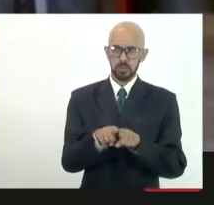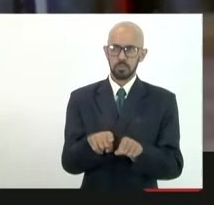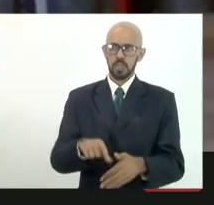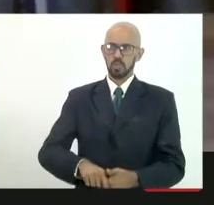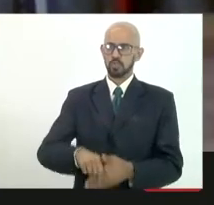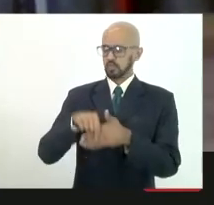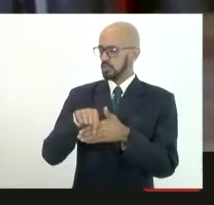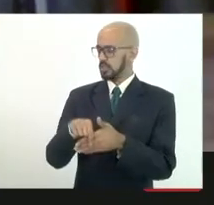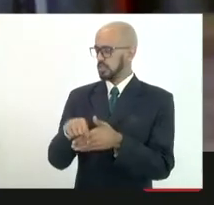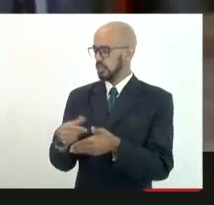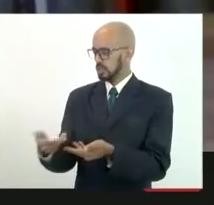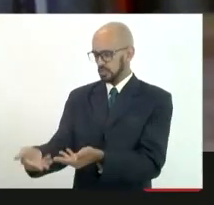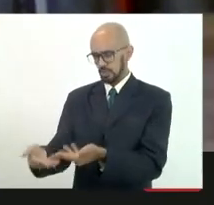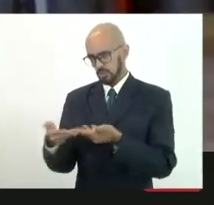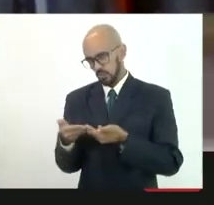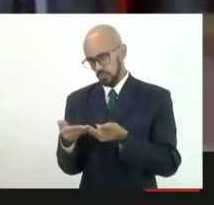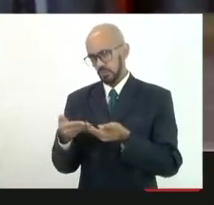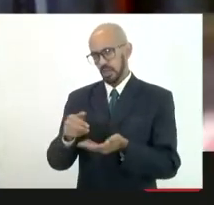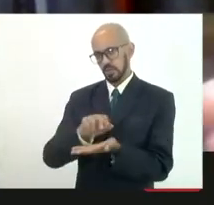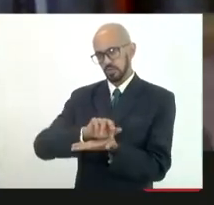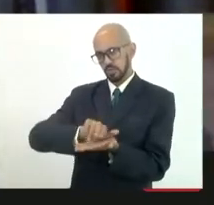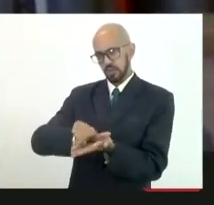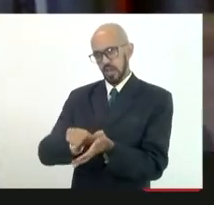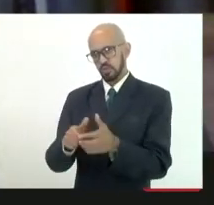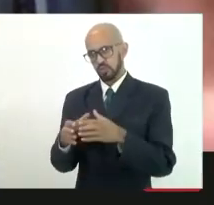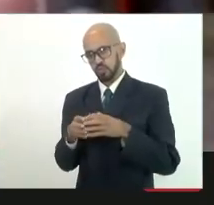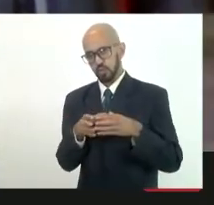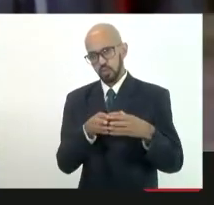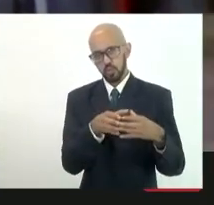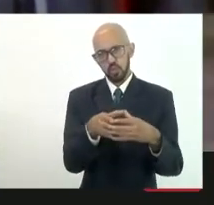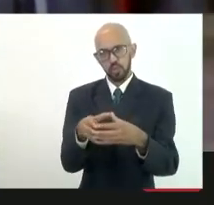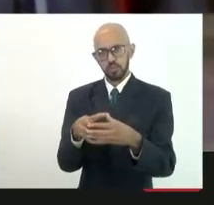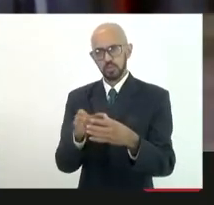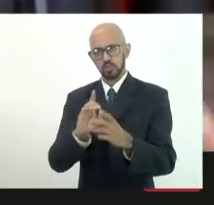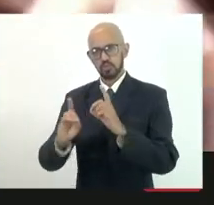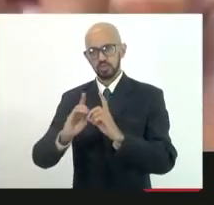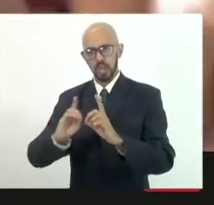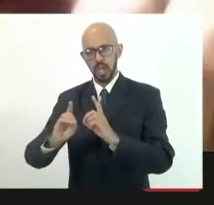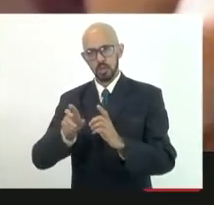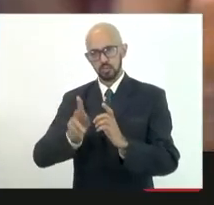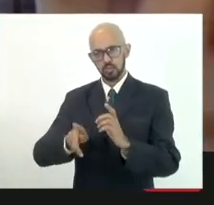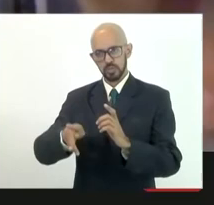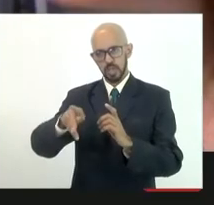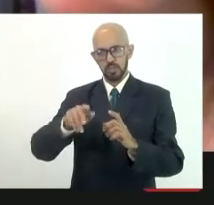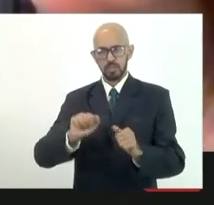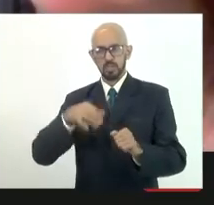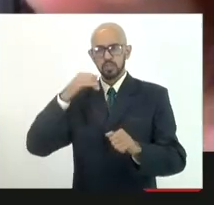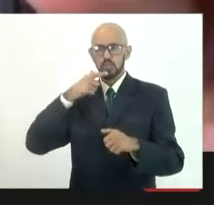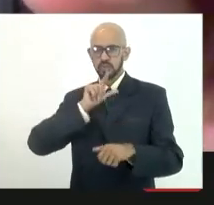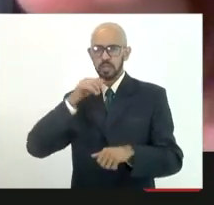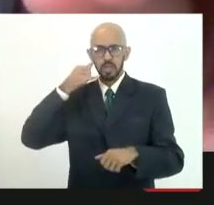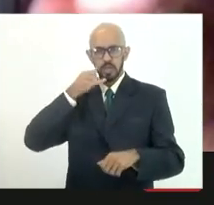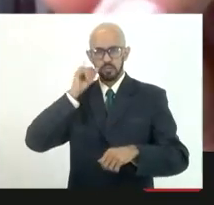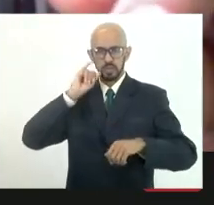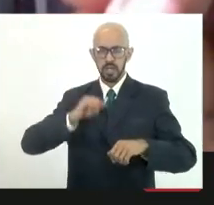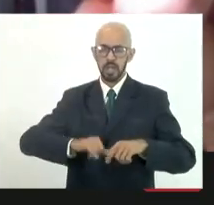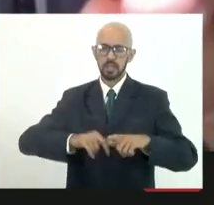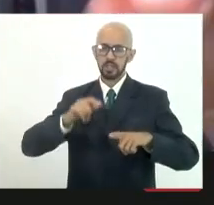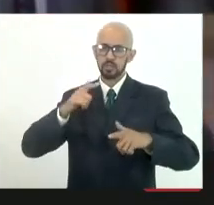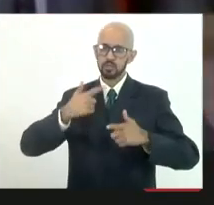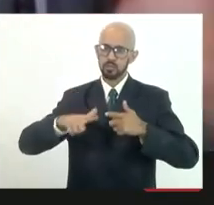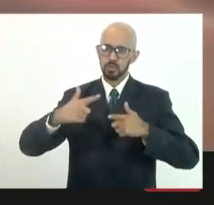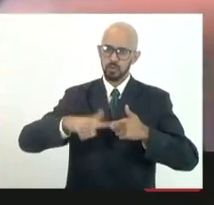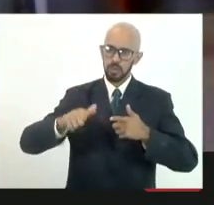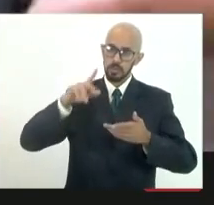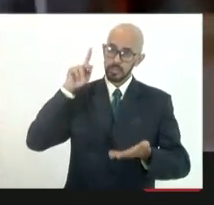lideranças, os diversos grupos para esse diálogo permanente, a gente consegue evitar que em casos concretos